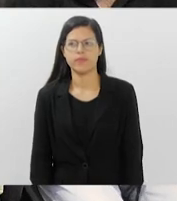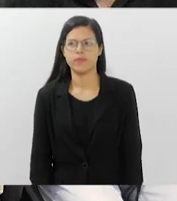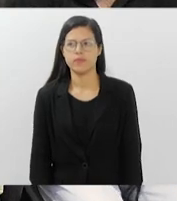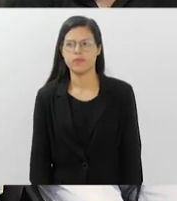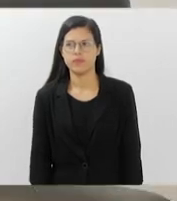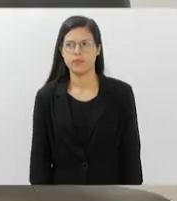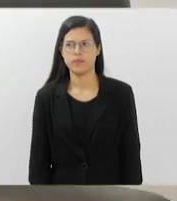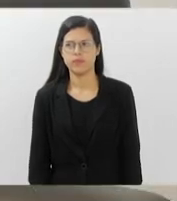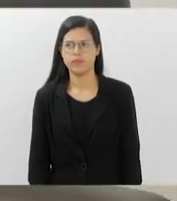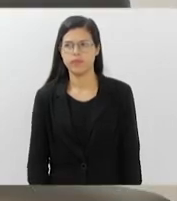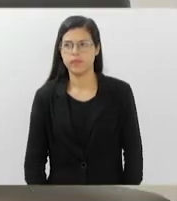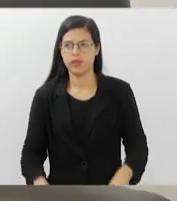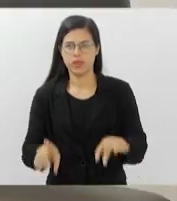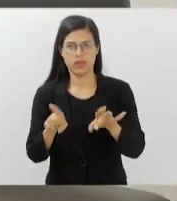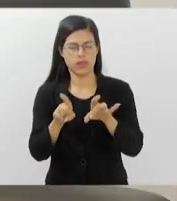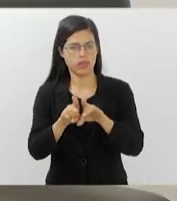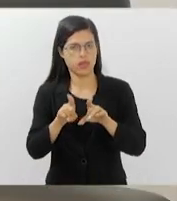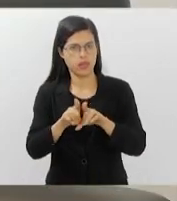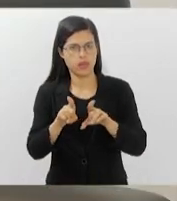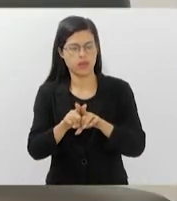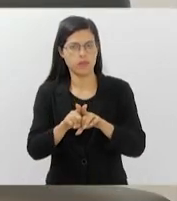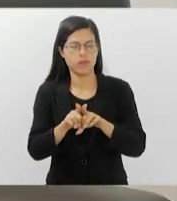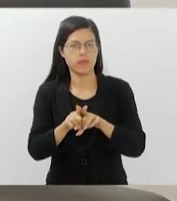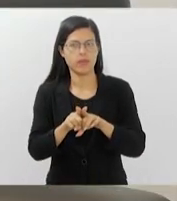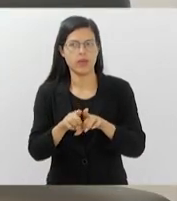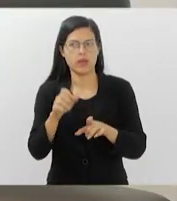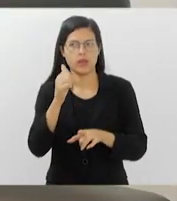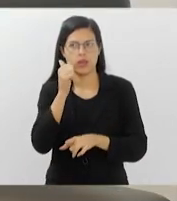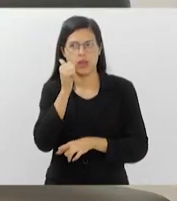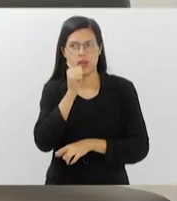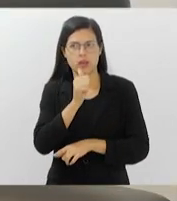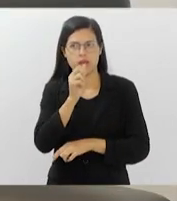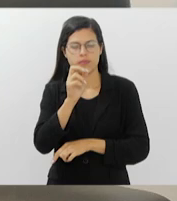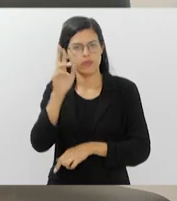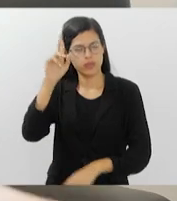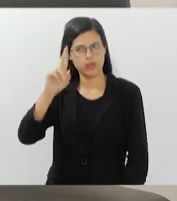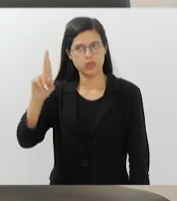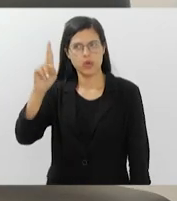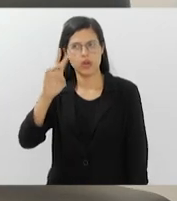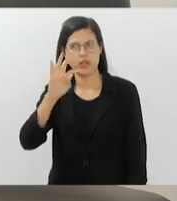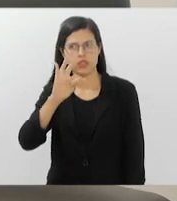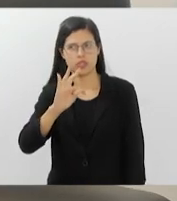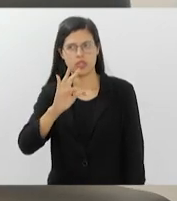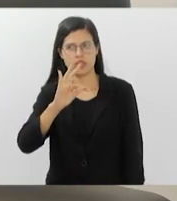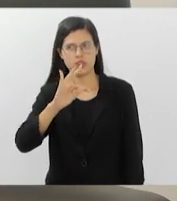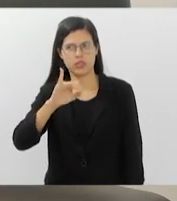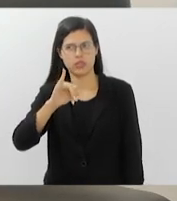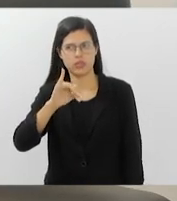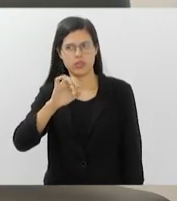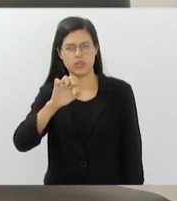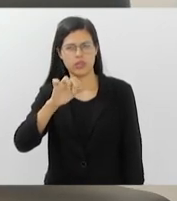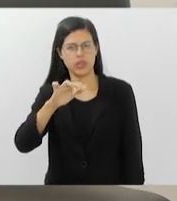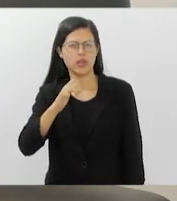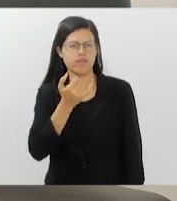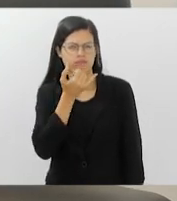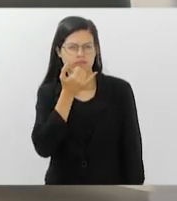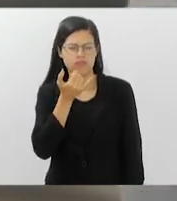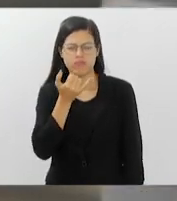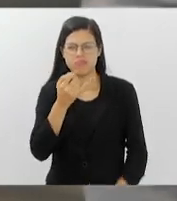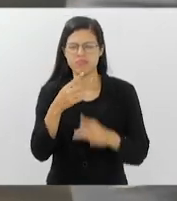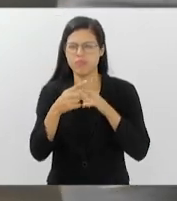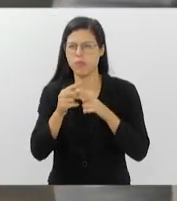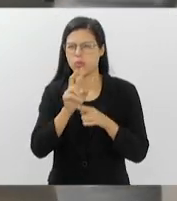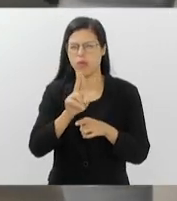Janeiro e também a senora ti acho Desculpa se eu não falar